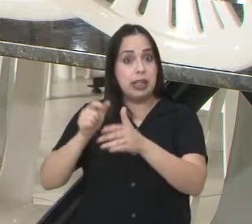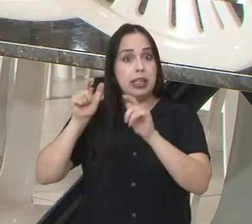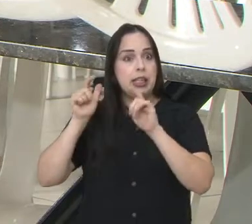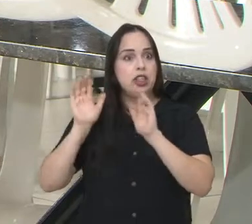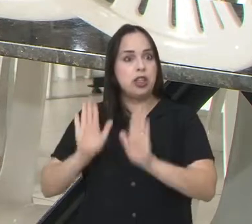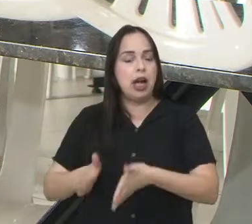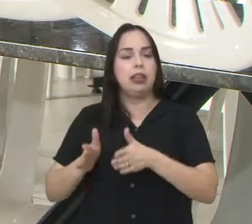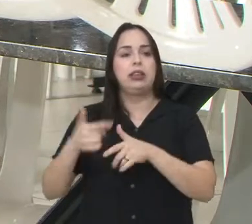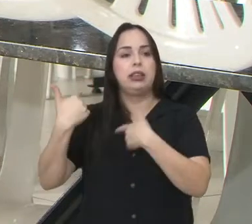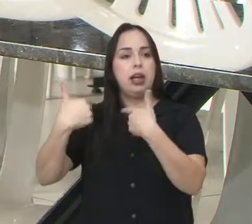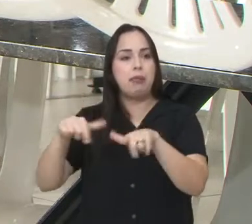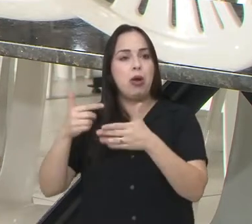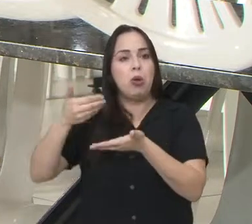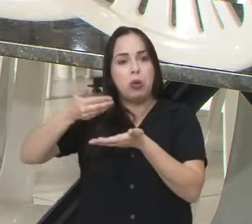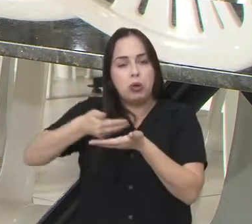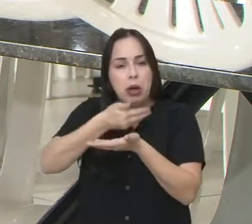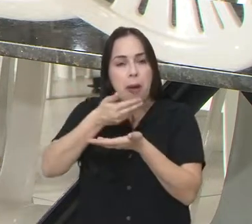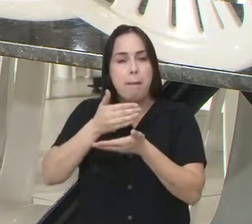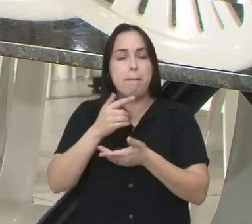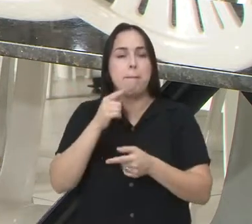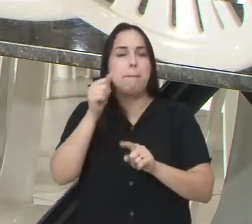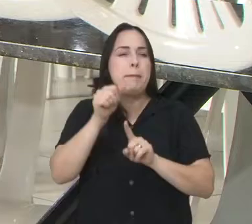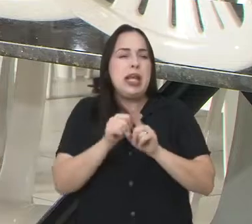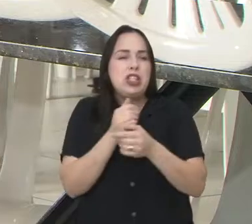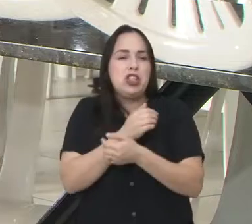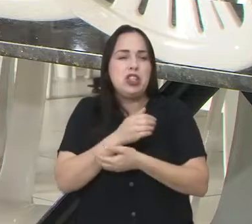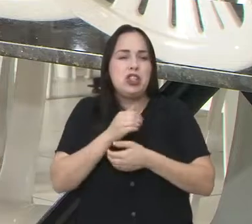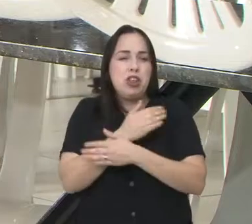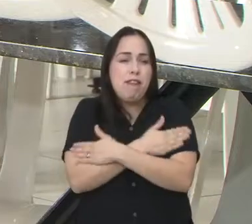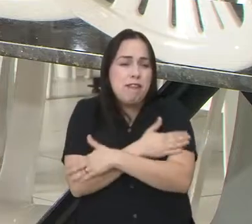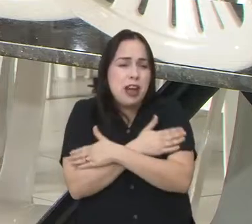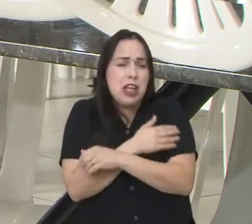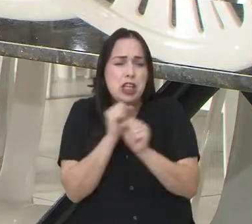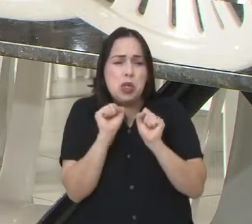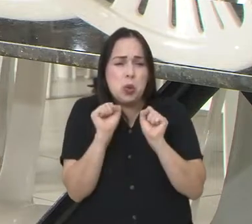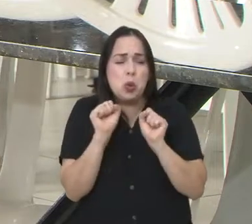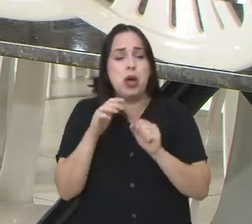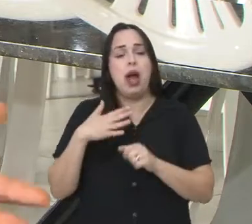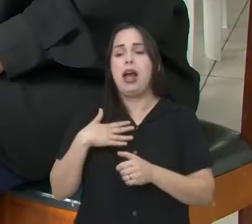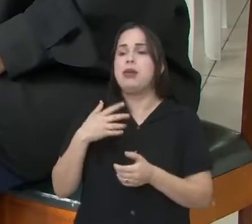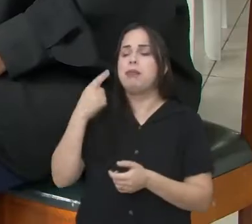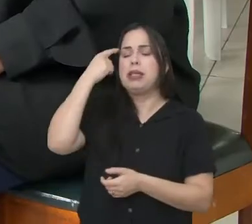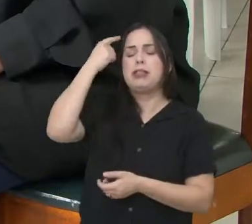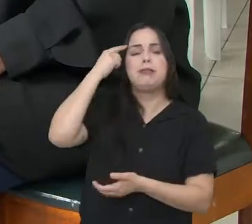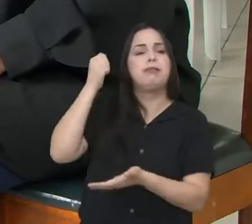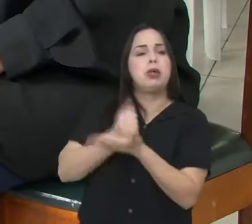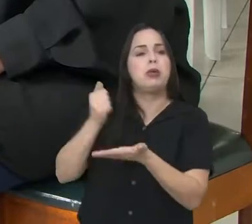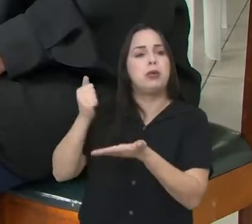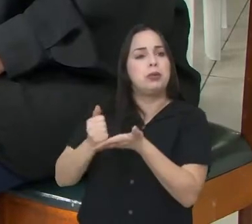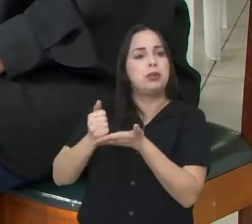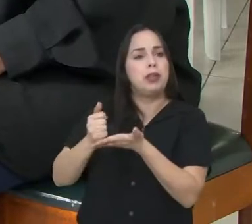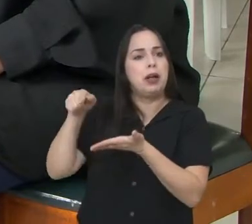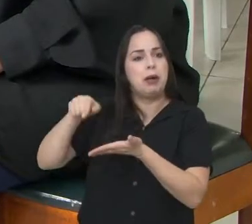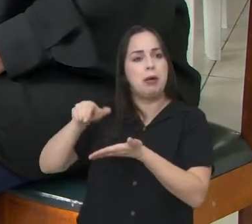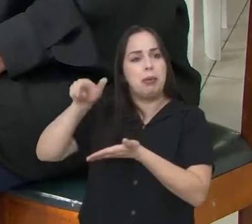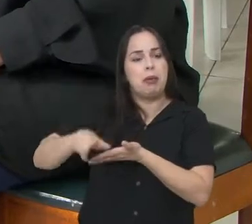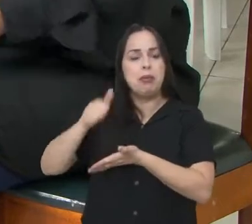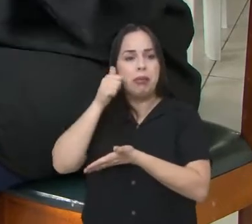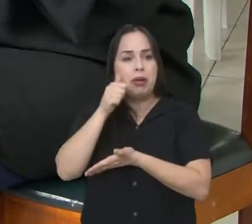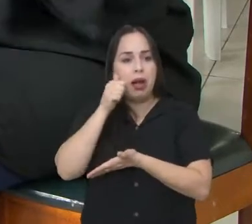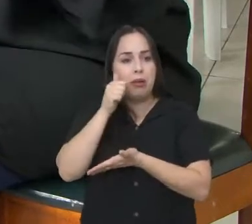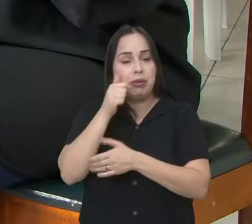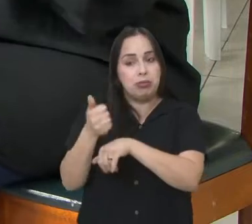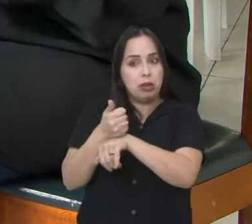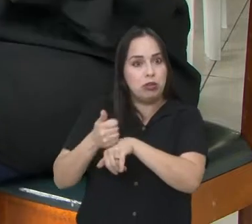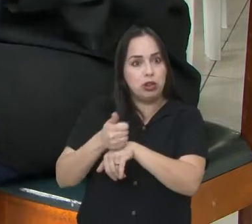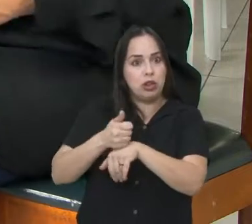caldinho, porque aí era mês de frio, mês de maio, muito frio, e eu falei assim, eu vou contratar uma cozinheira para fazer caldinho aqui no meu restaurante. E